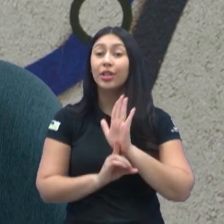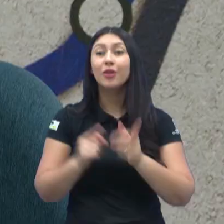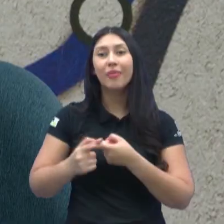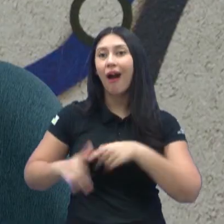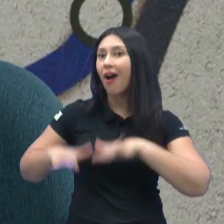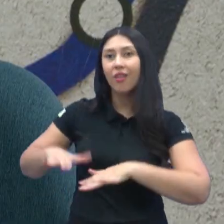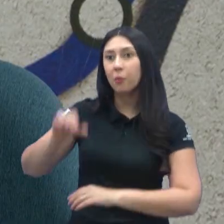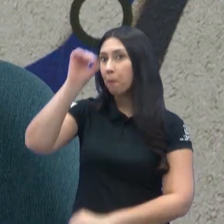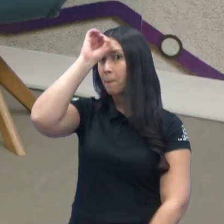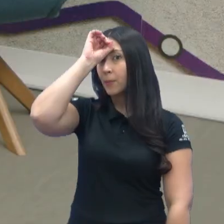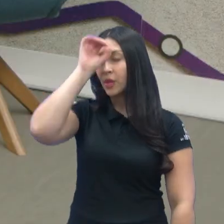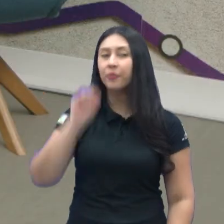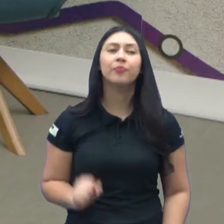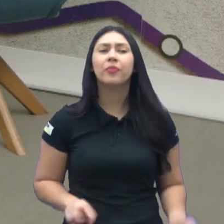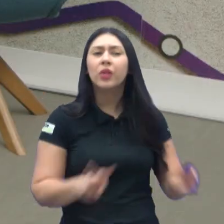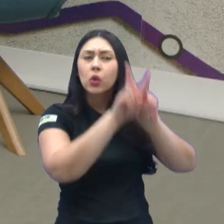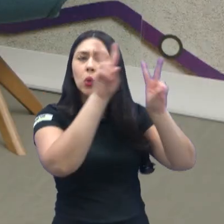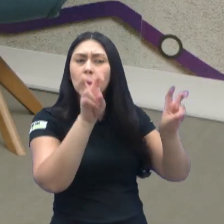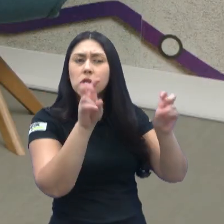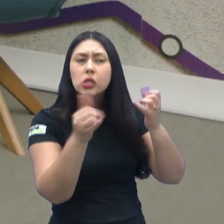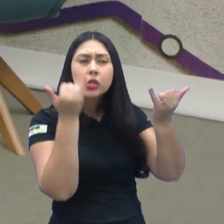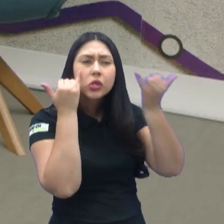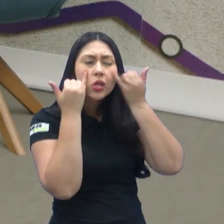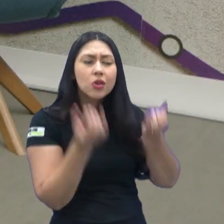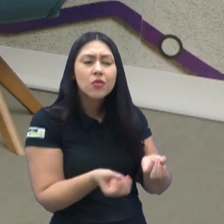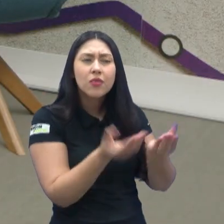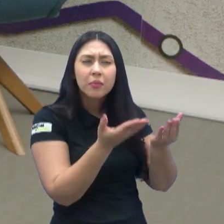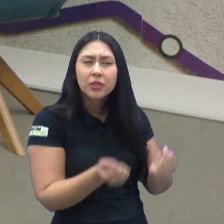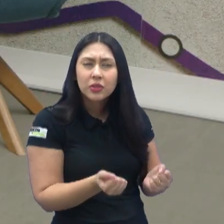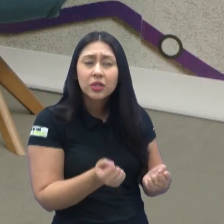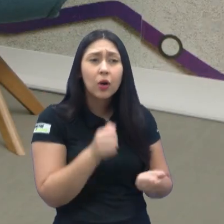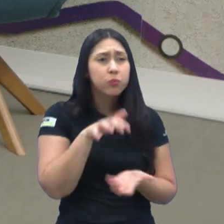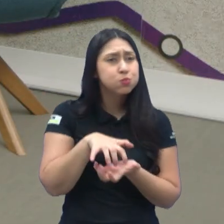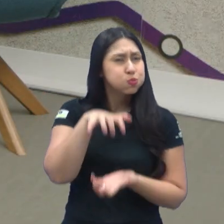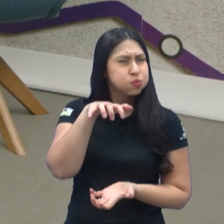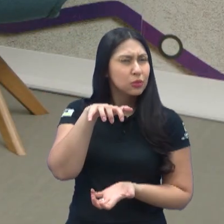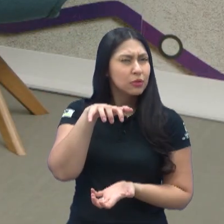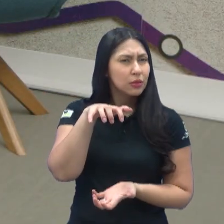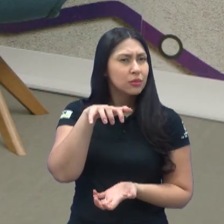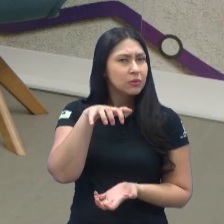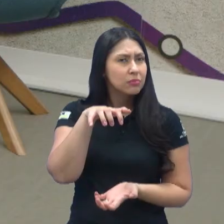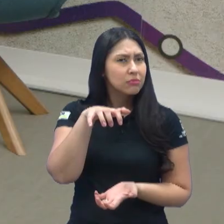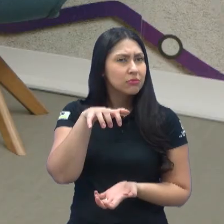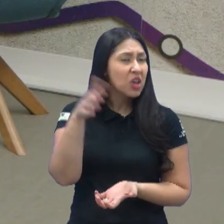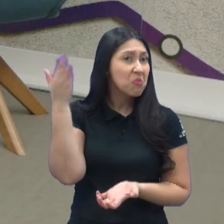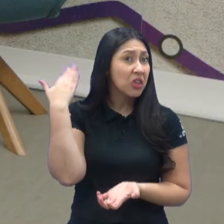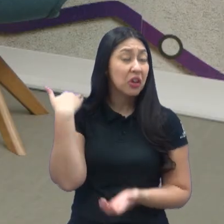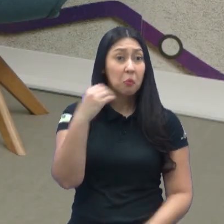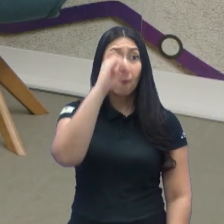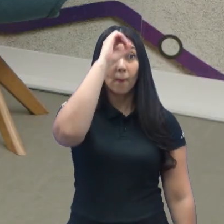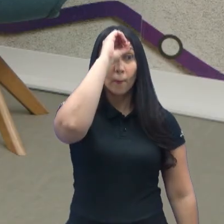conhecem. Falando em informações, doutora, os idosos, né, não tinham tantas informações